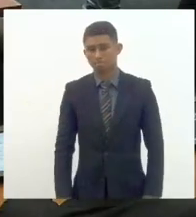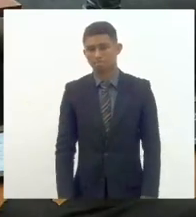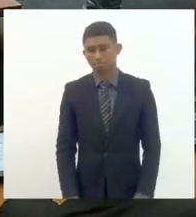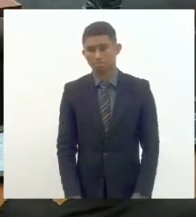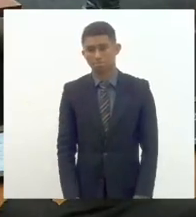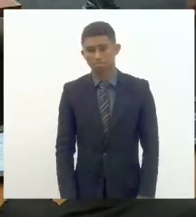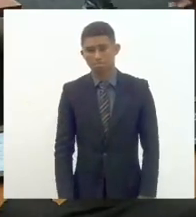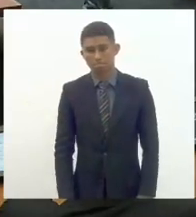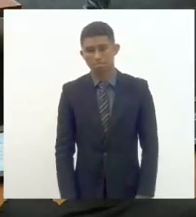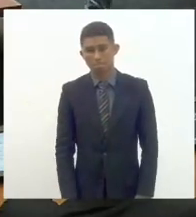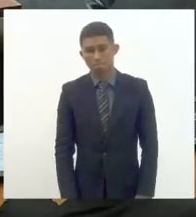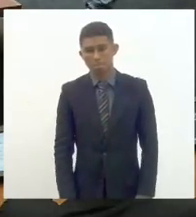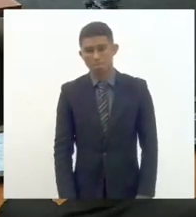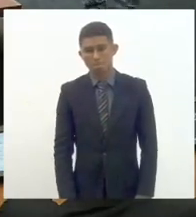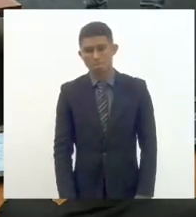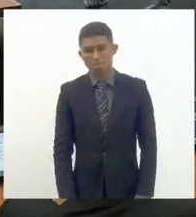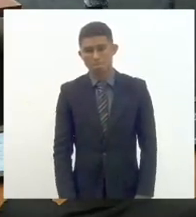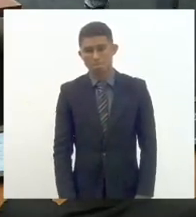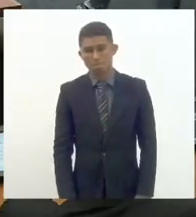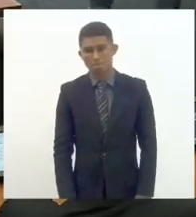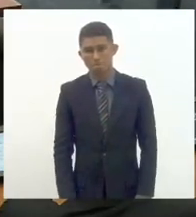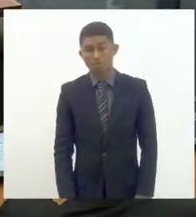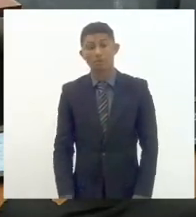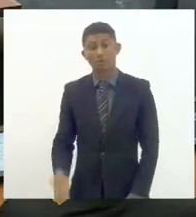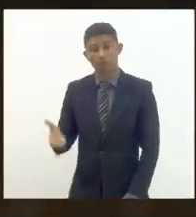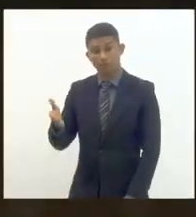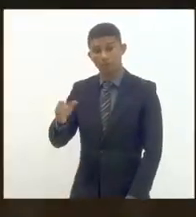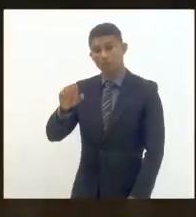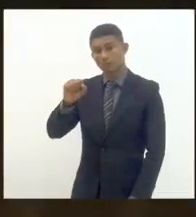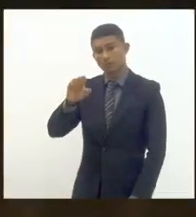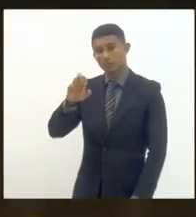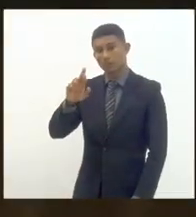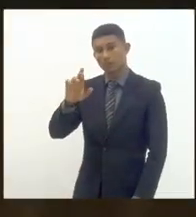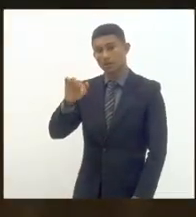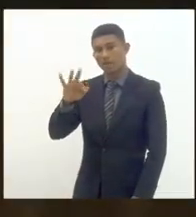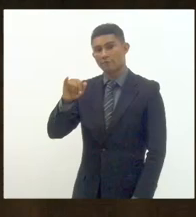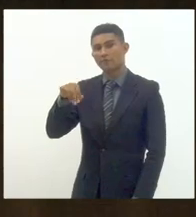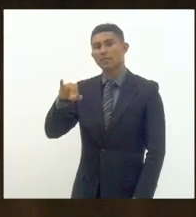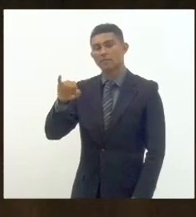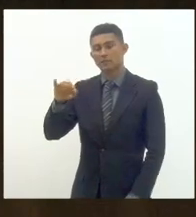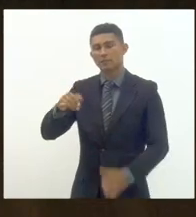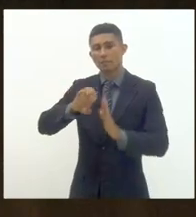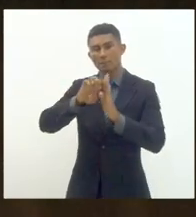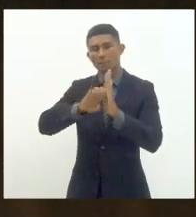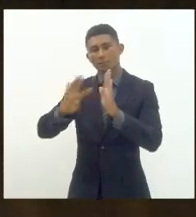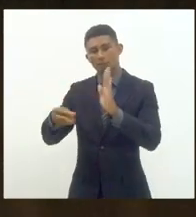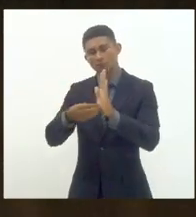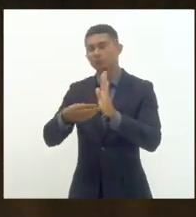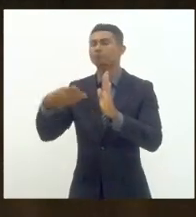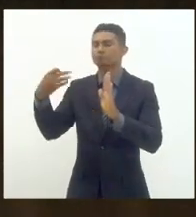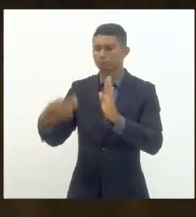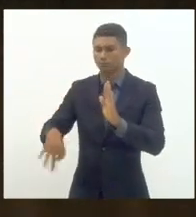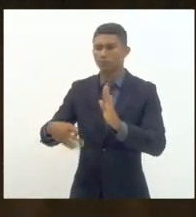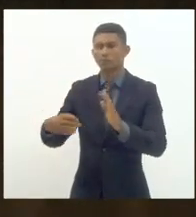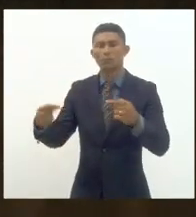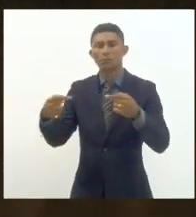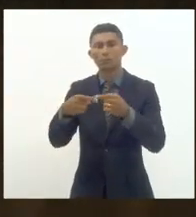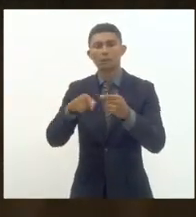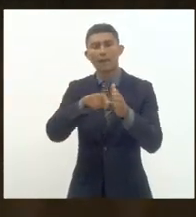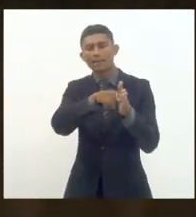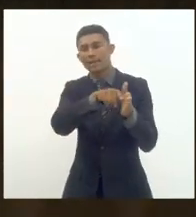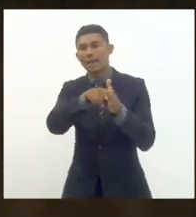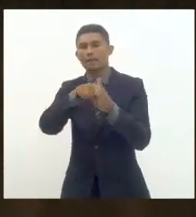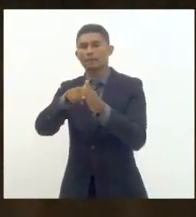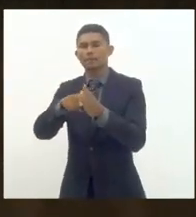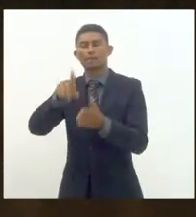chegamos ao acordo com tem uma emenda do deputado Serafini, que é legítima, que fala sobre a questão dos exames, que são de competência do corpo